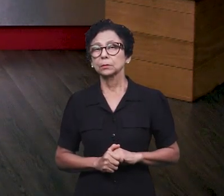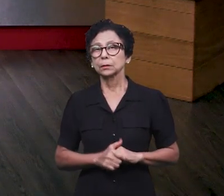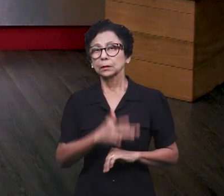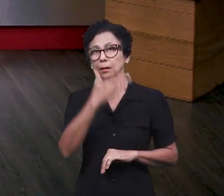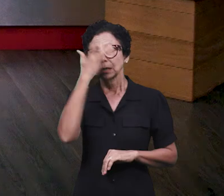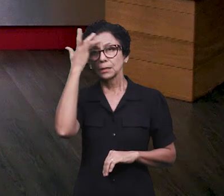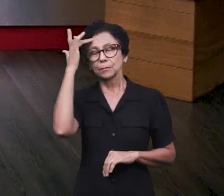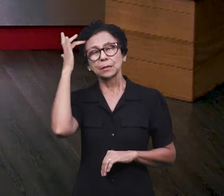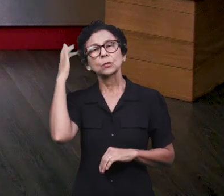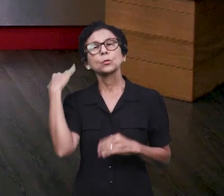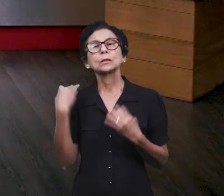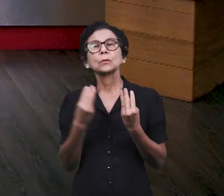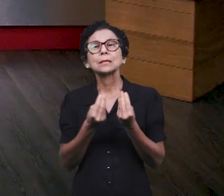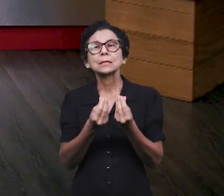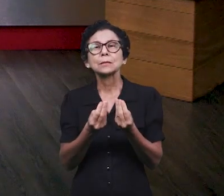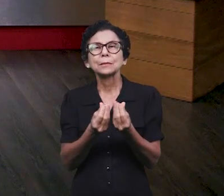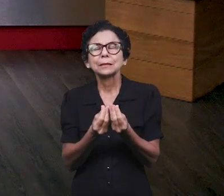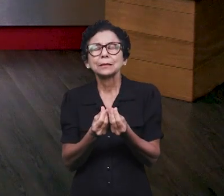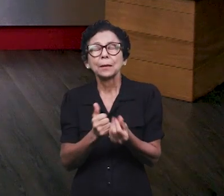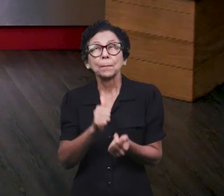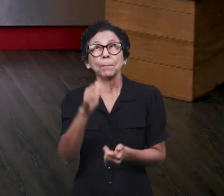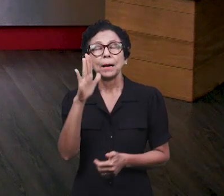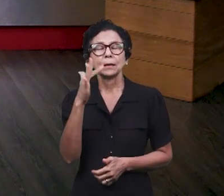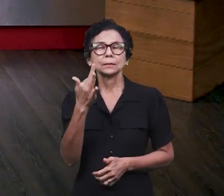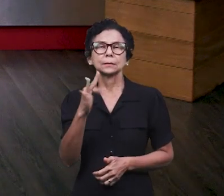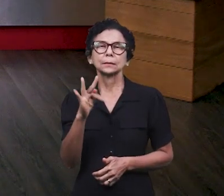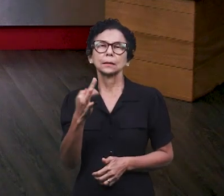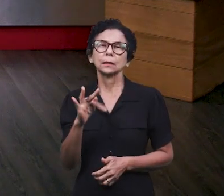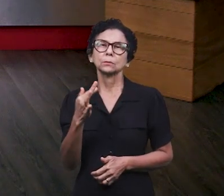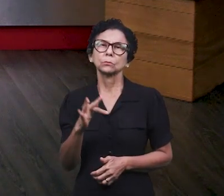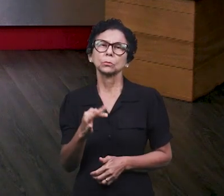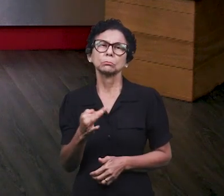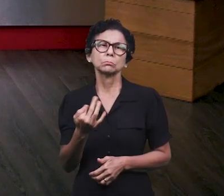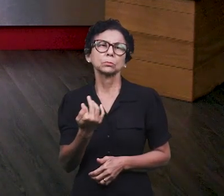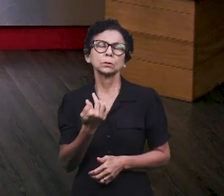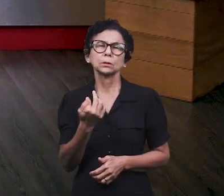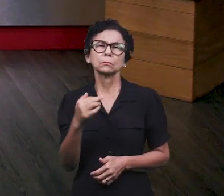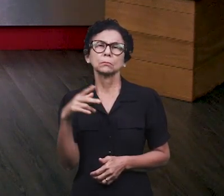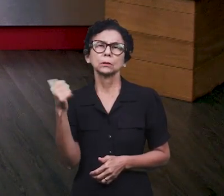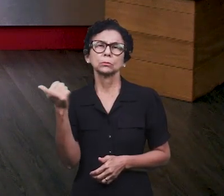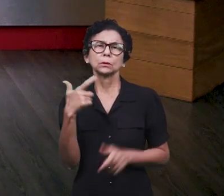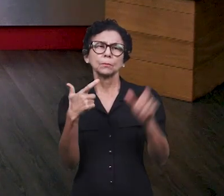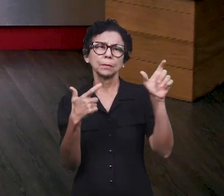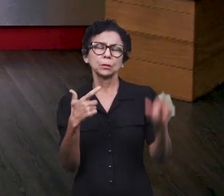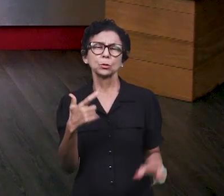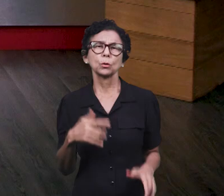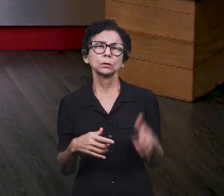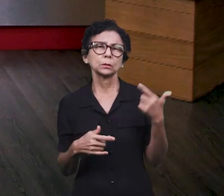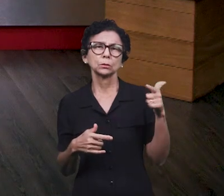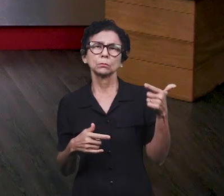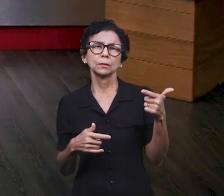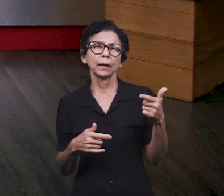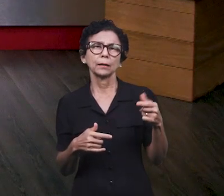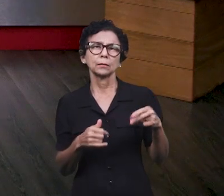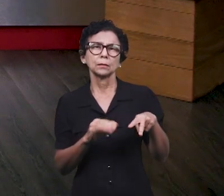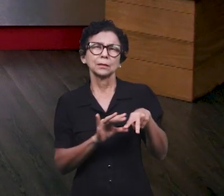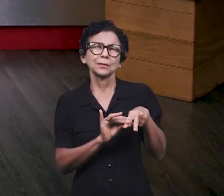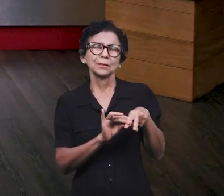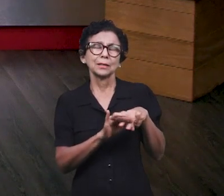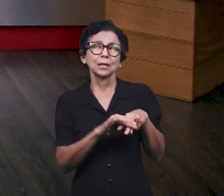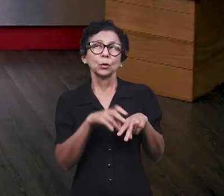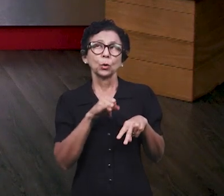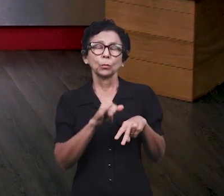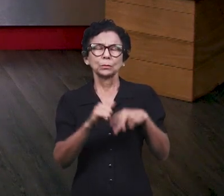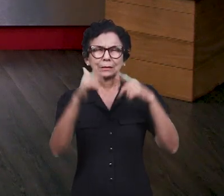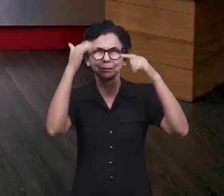uma sensibilidade maior à dor do que pessoas que não têm a fibromialgia. Na verdade, seriam como se o